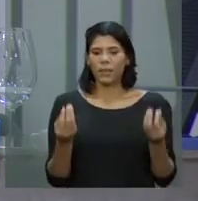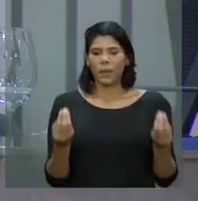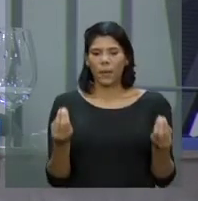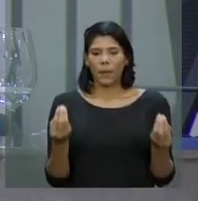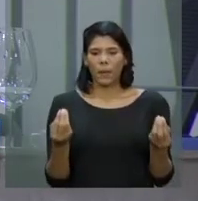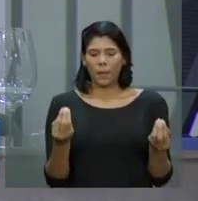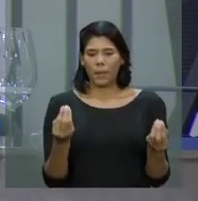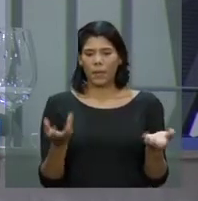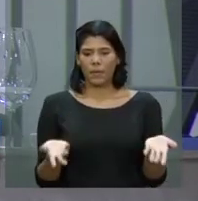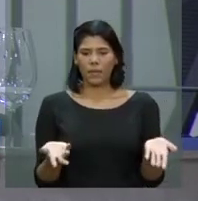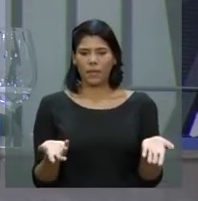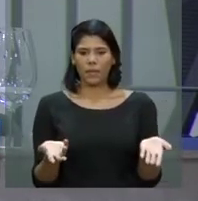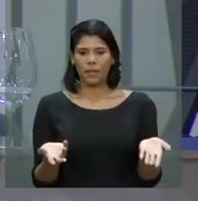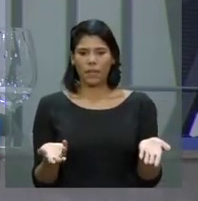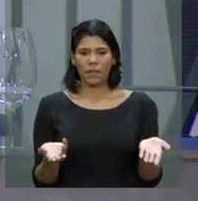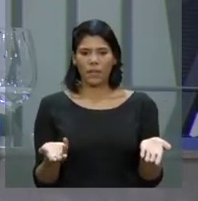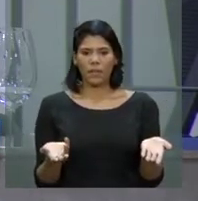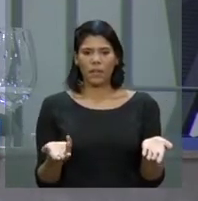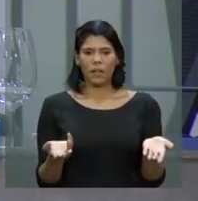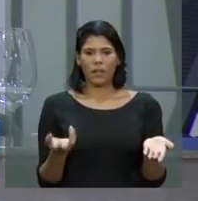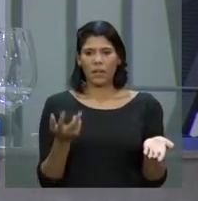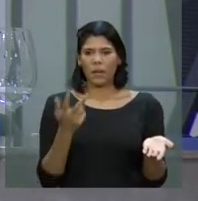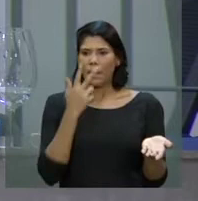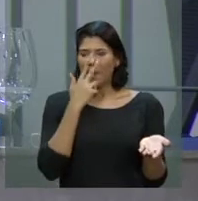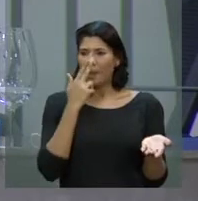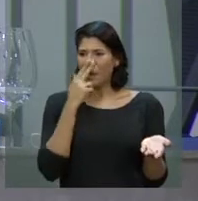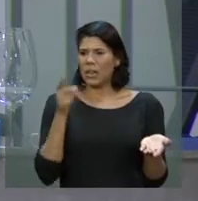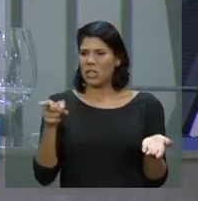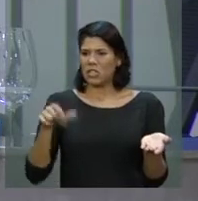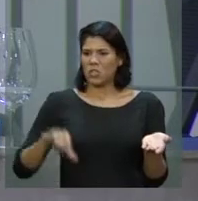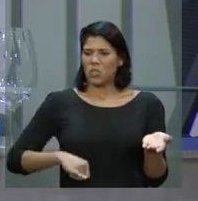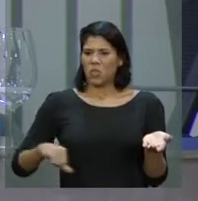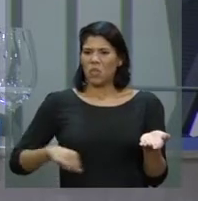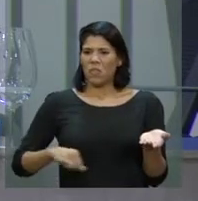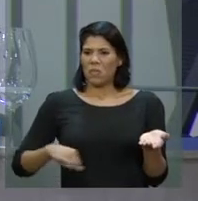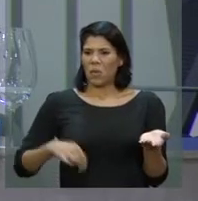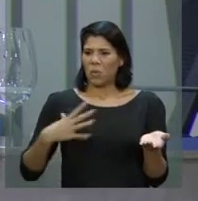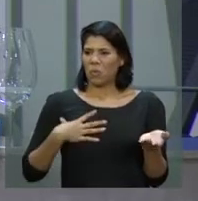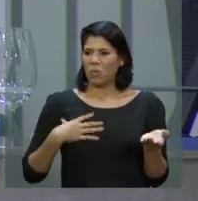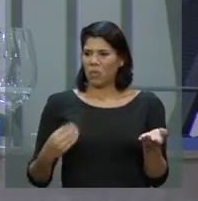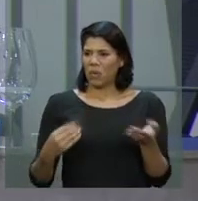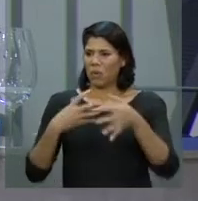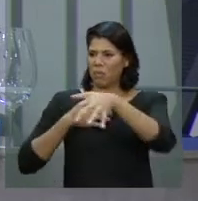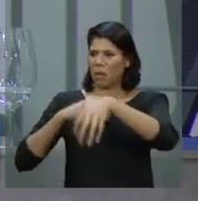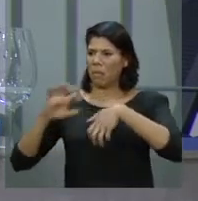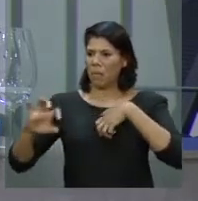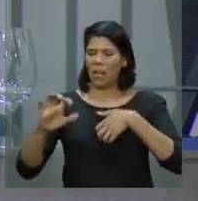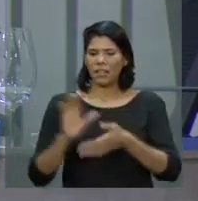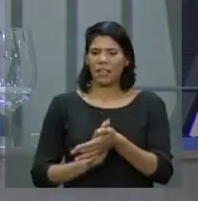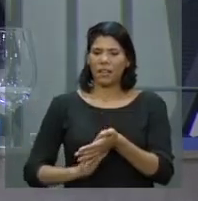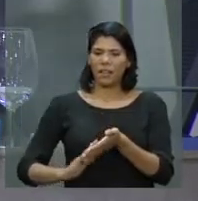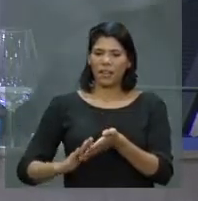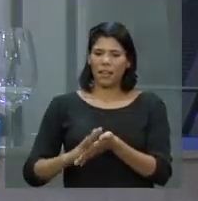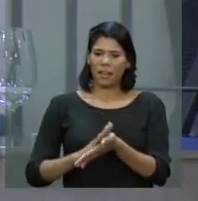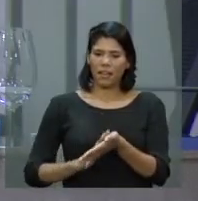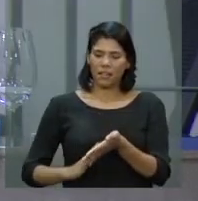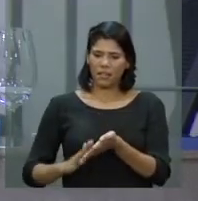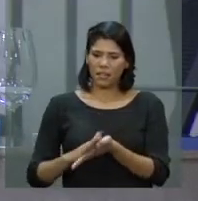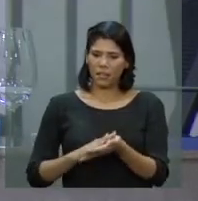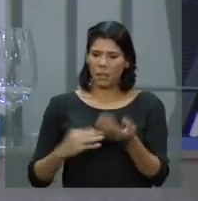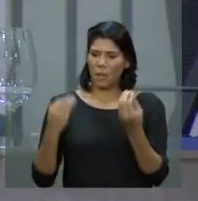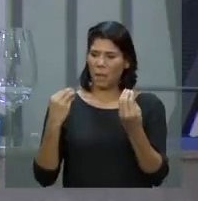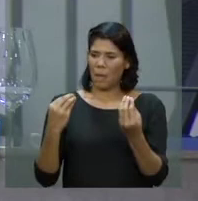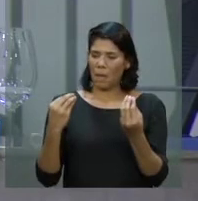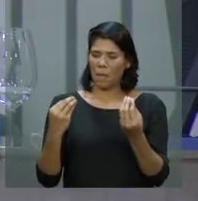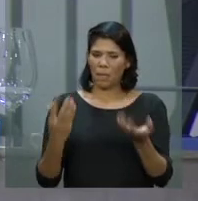que desdenhou de uma memória afetiva que não podia jamais se tocar. Não se pode mexer